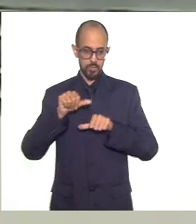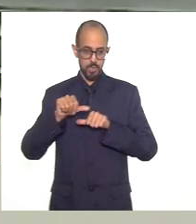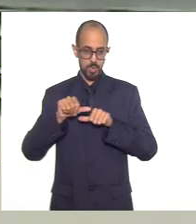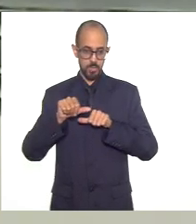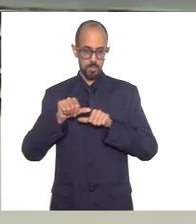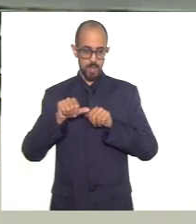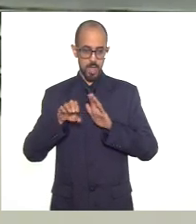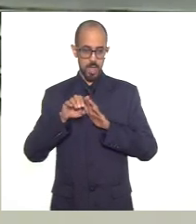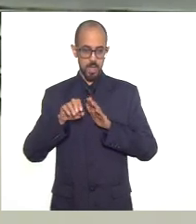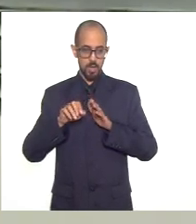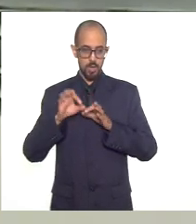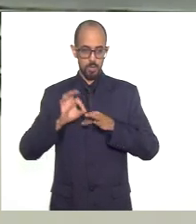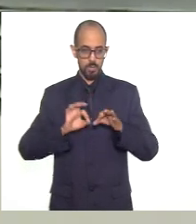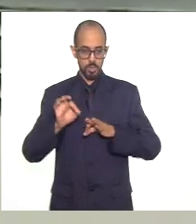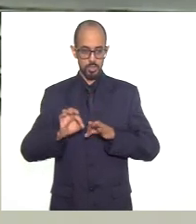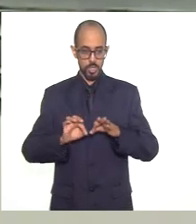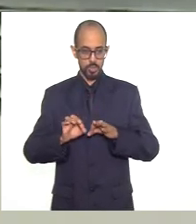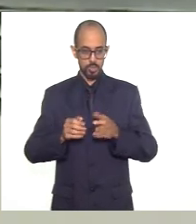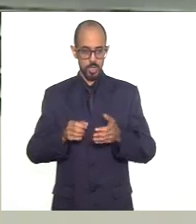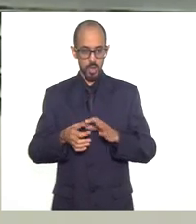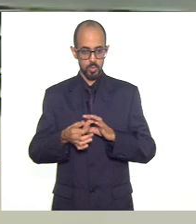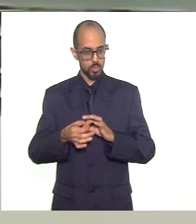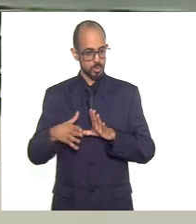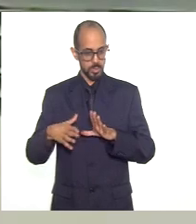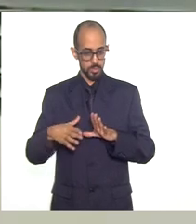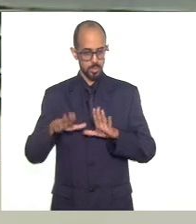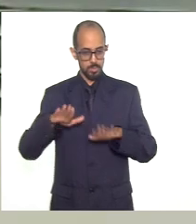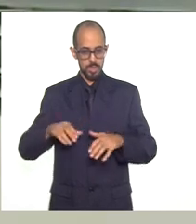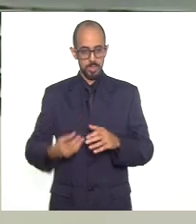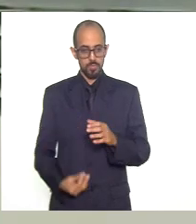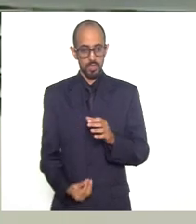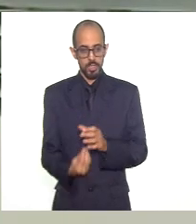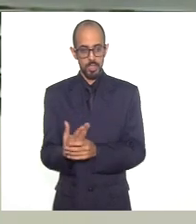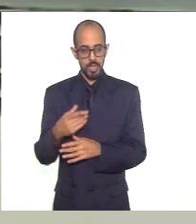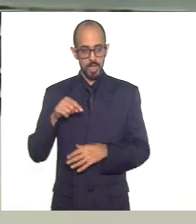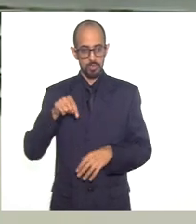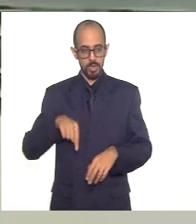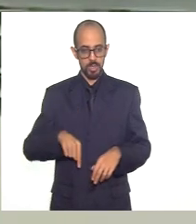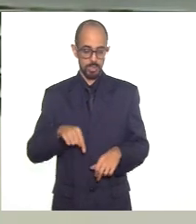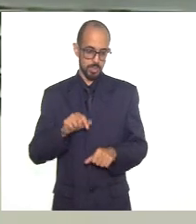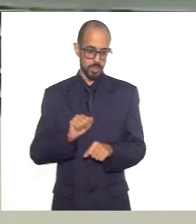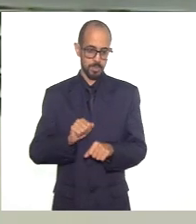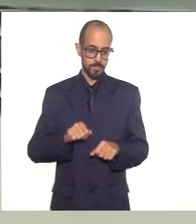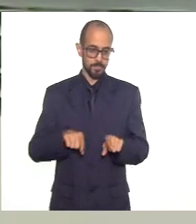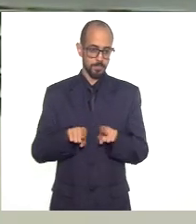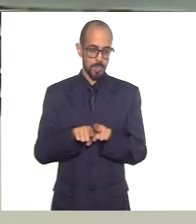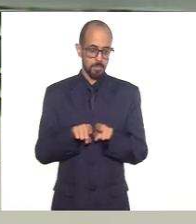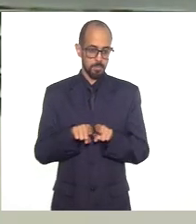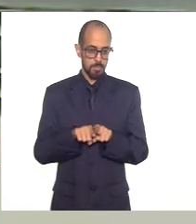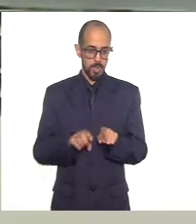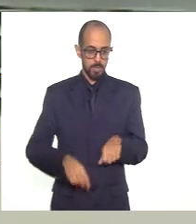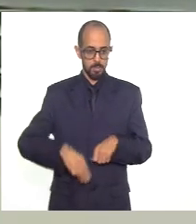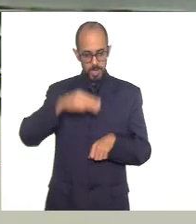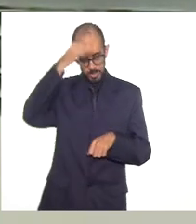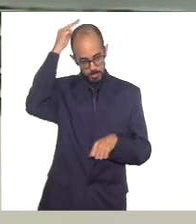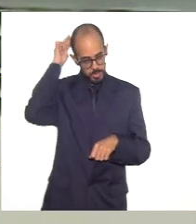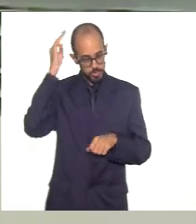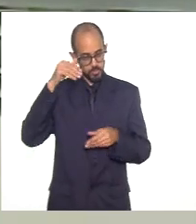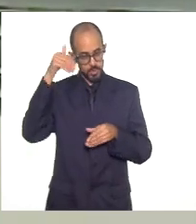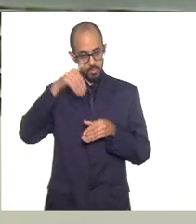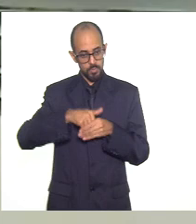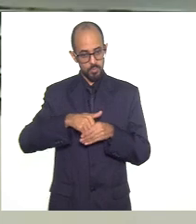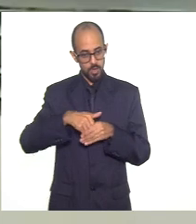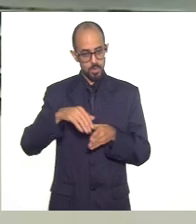em autorizativo. O projeto nasceu na casa. Até o deputado Márcio Pacheco, conscientemente, deu o voto